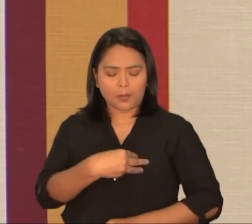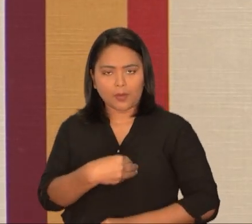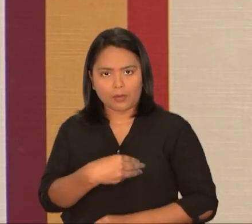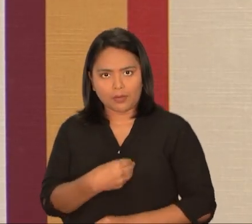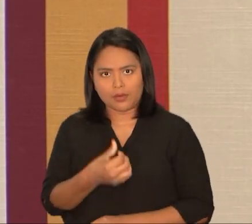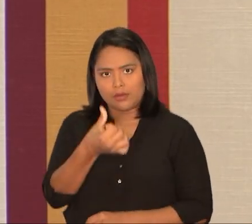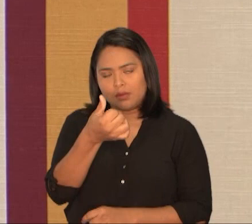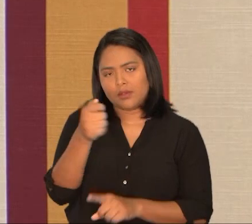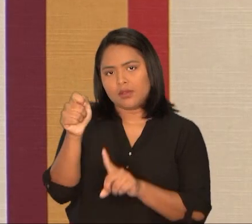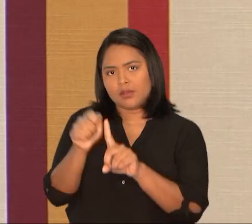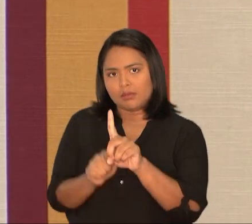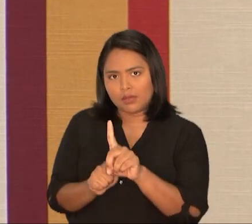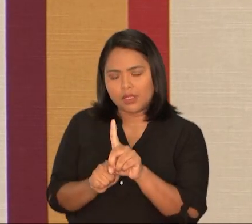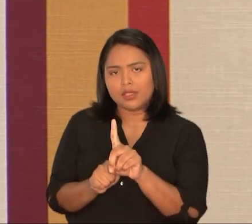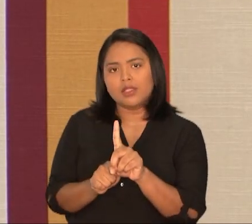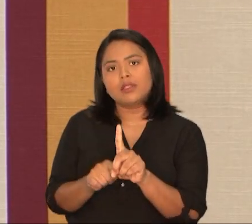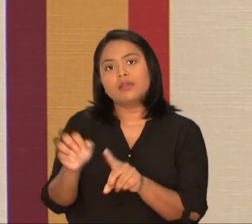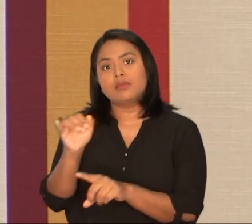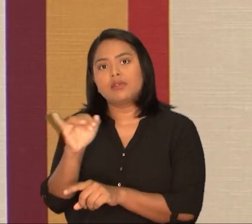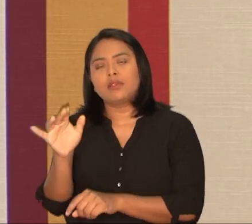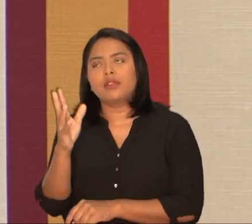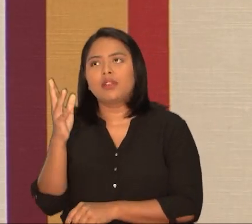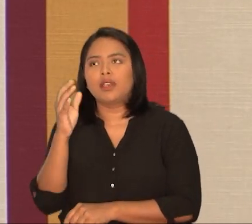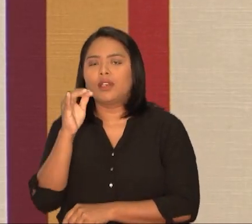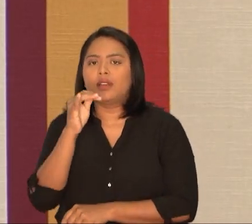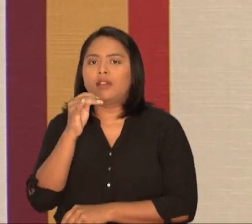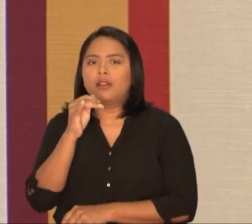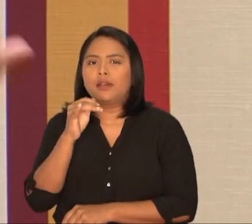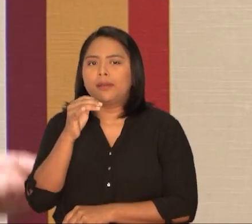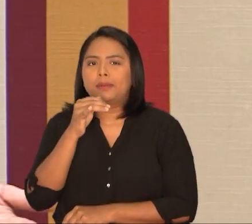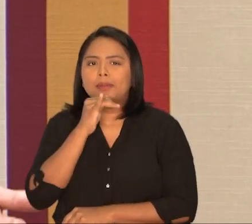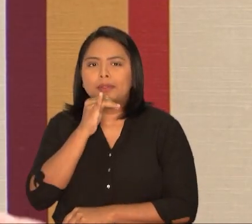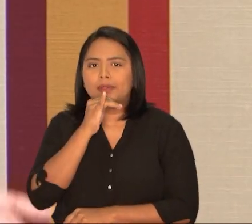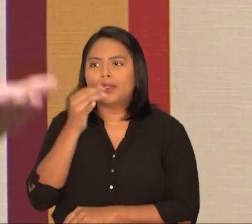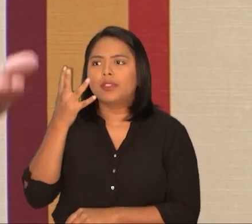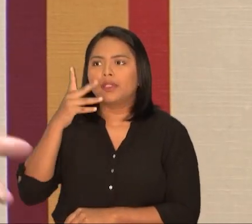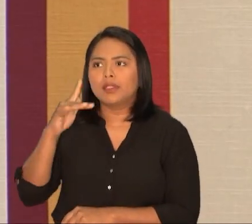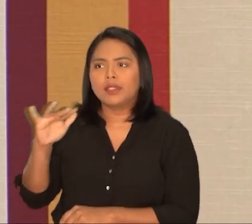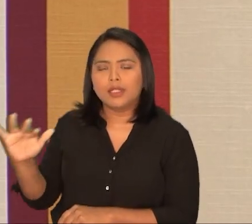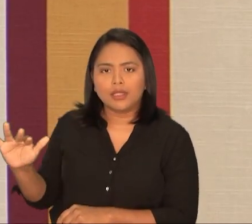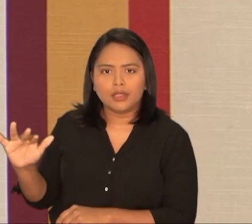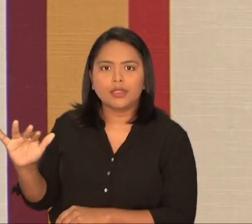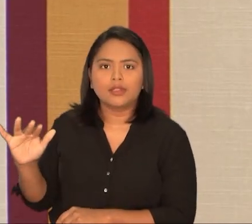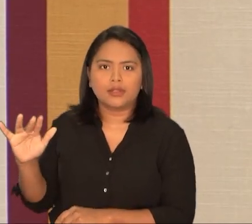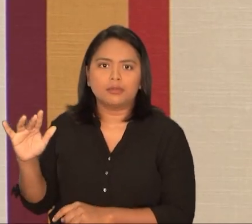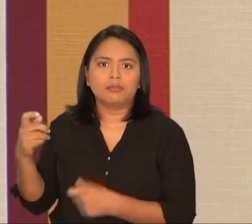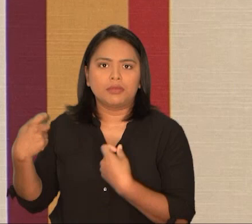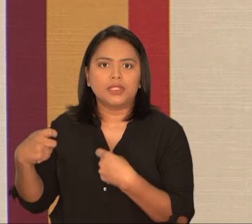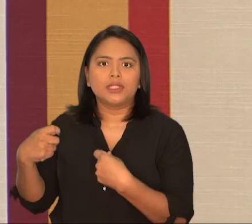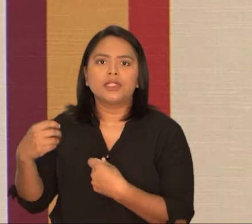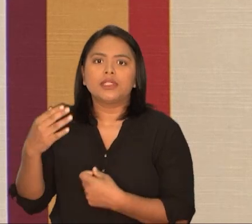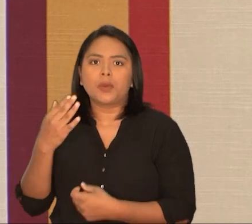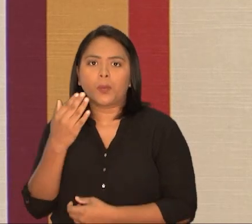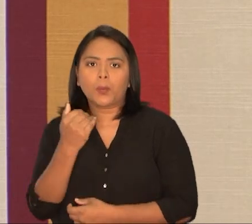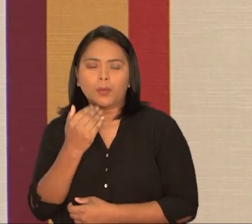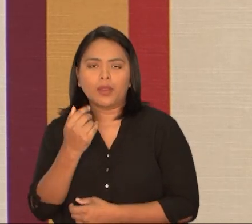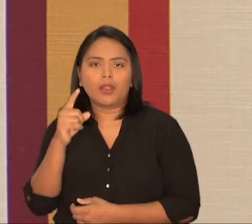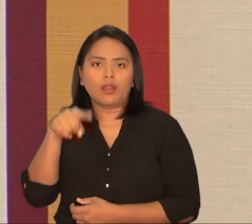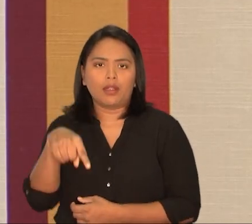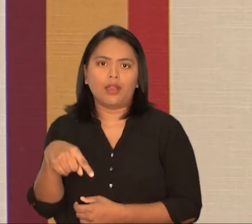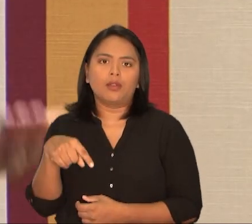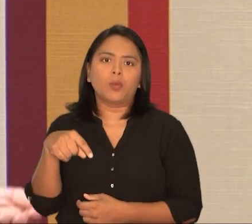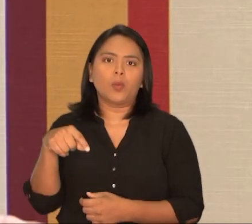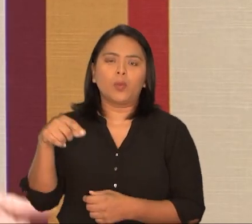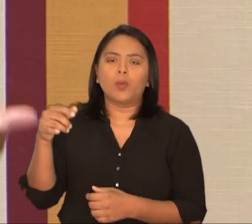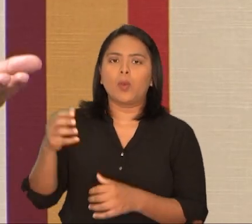por 6 meses e as crianças que, de alguma forma, precisam receber algum outro alimento, seria o leite artificial, né, a fórmula que é